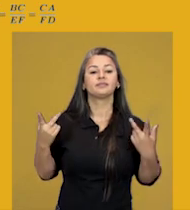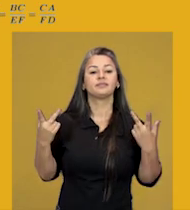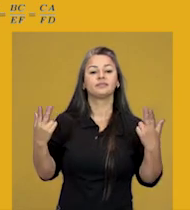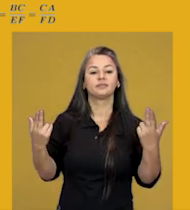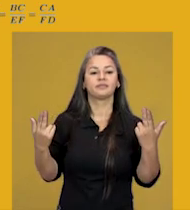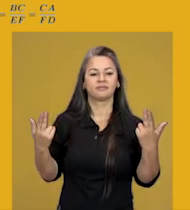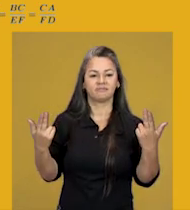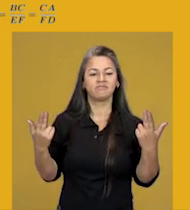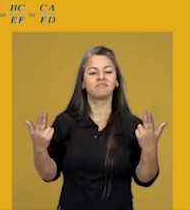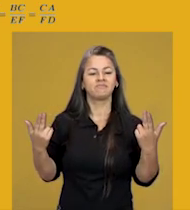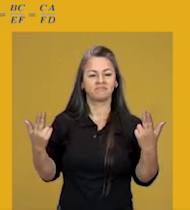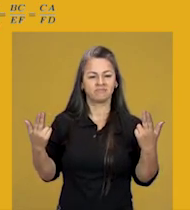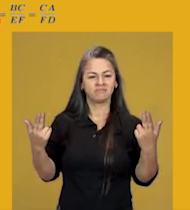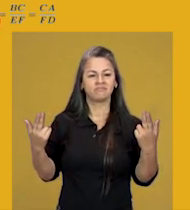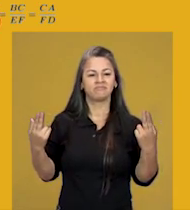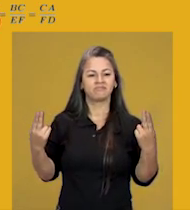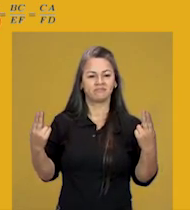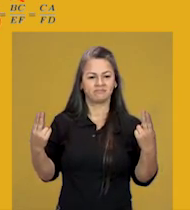como